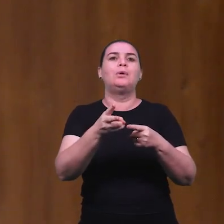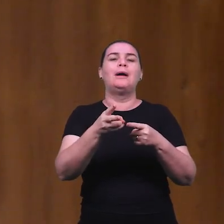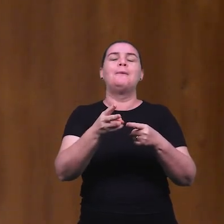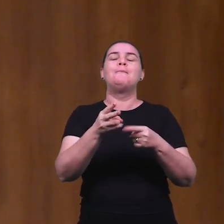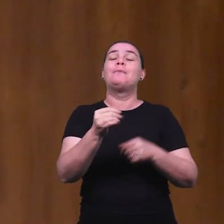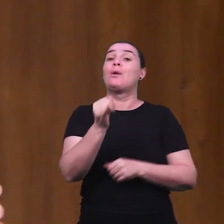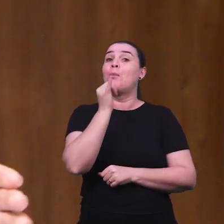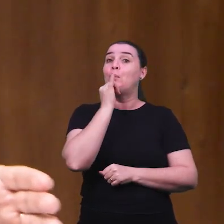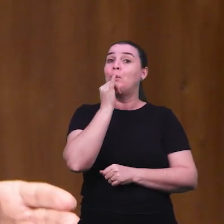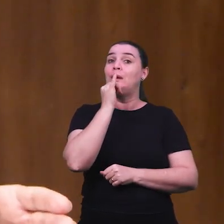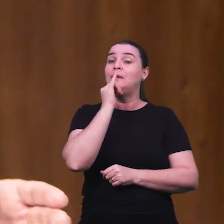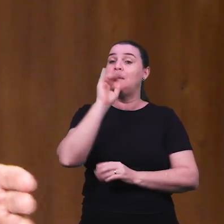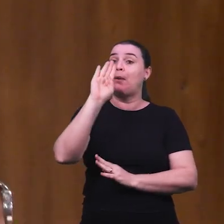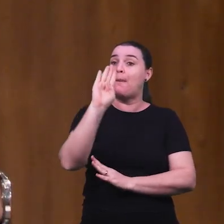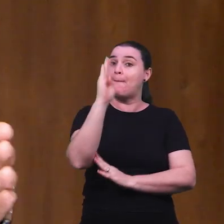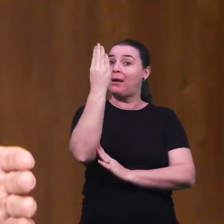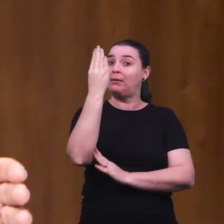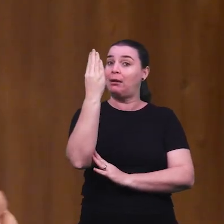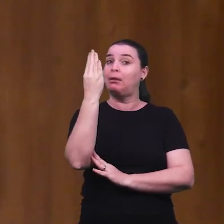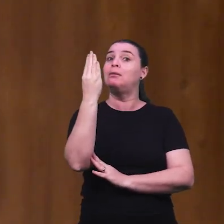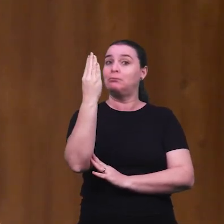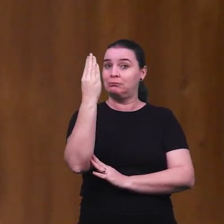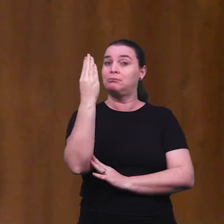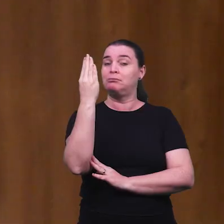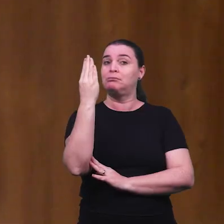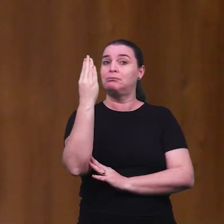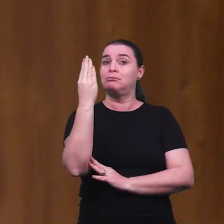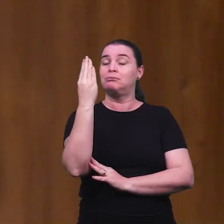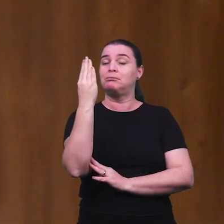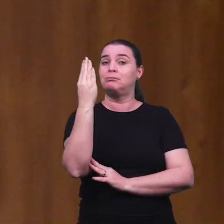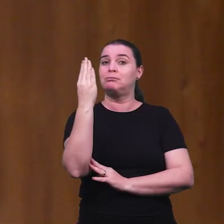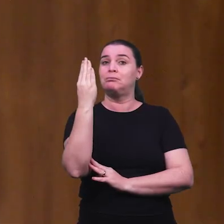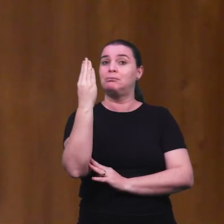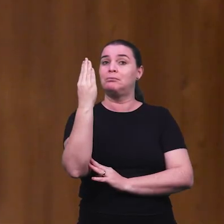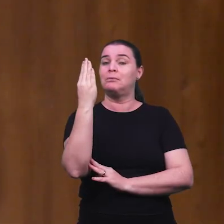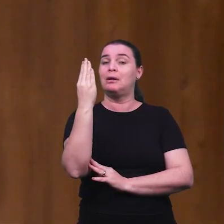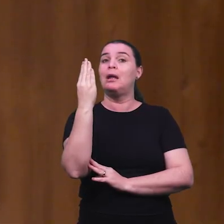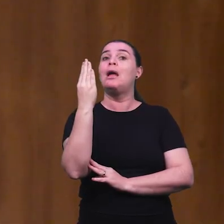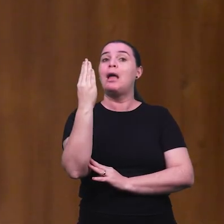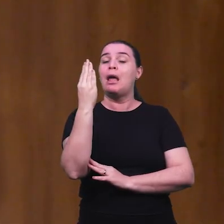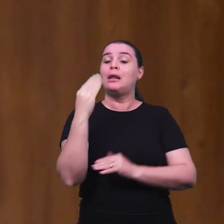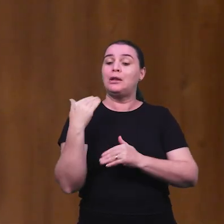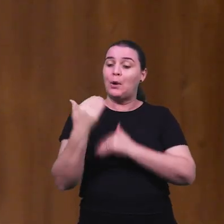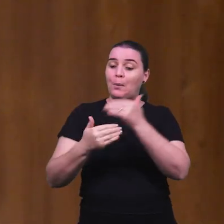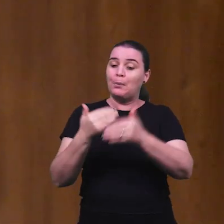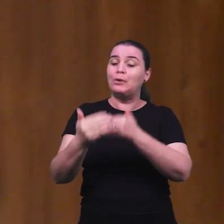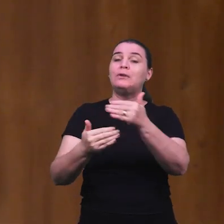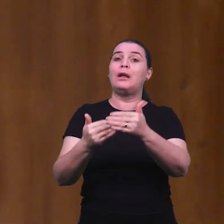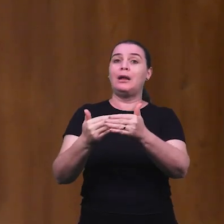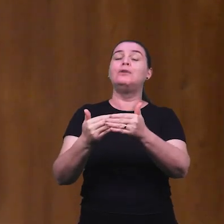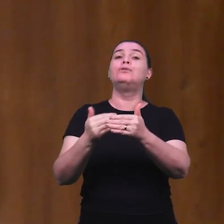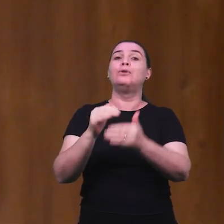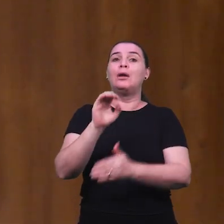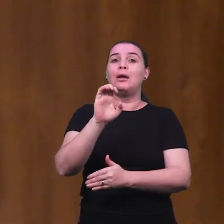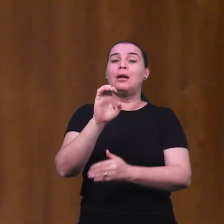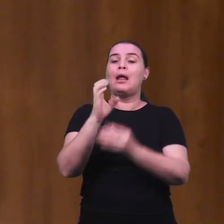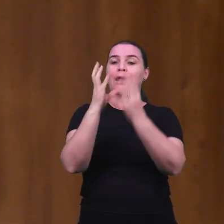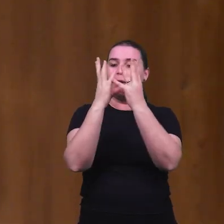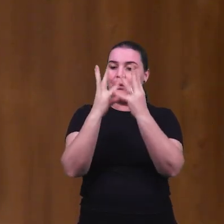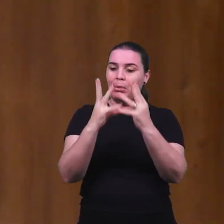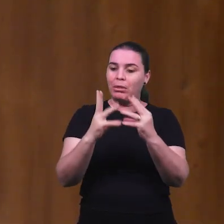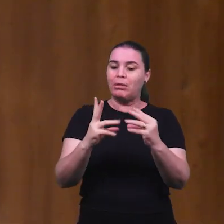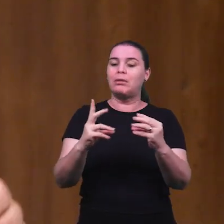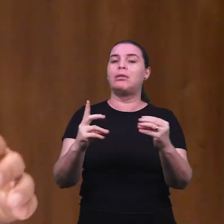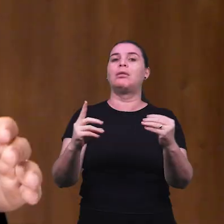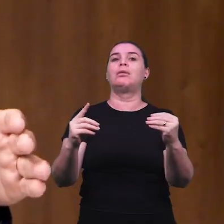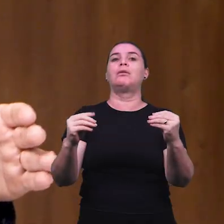madeira. A madeira, naturalmente, para algum uso, ela está sujeita a um processo entrópico. Ela vai se degradar,